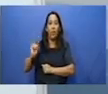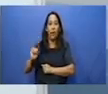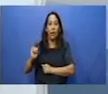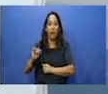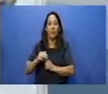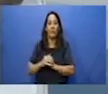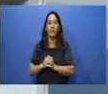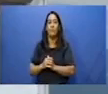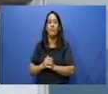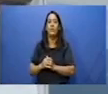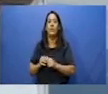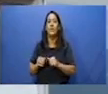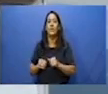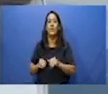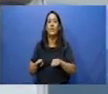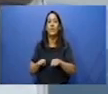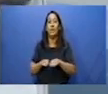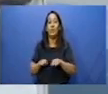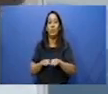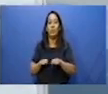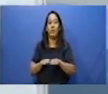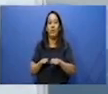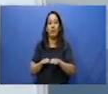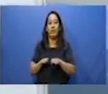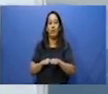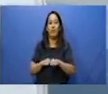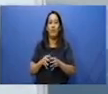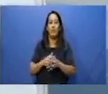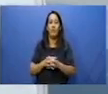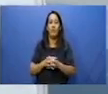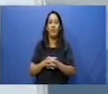E, cabe aqui.